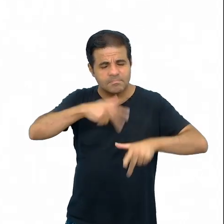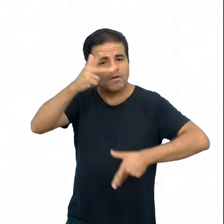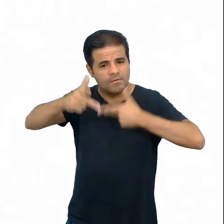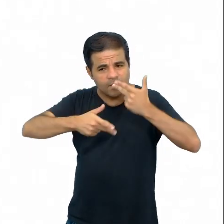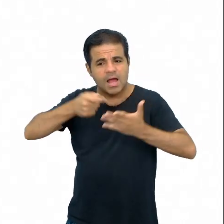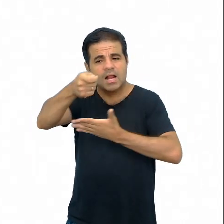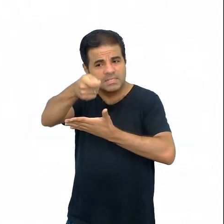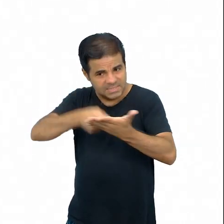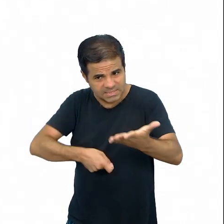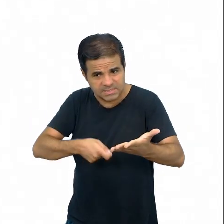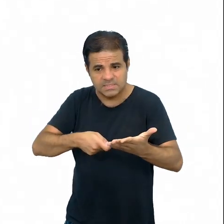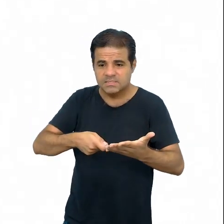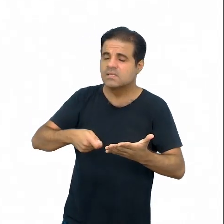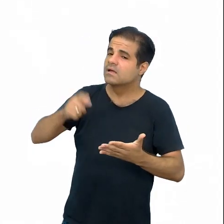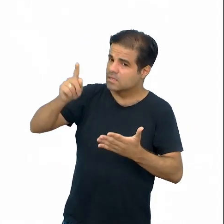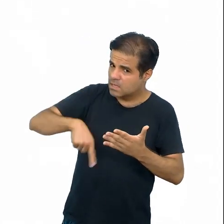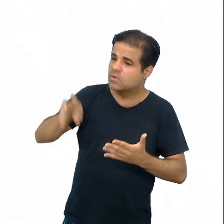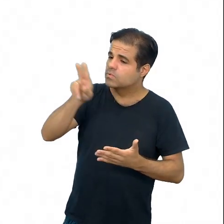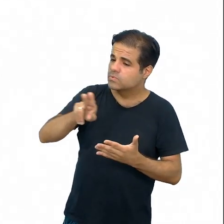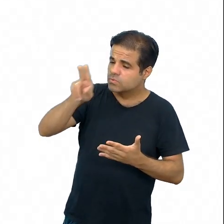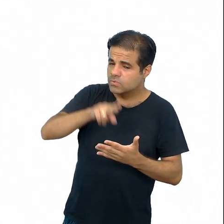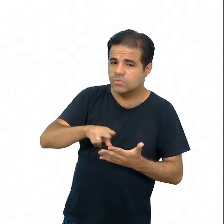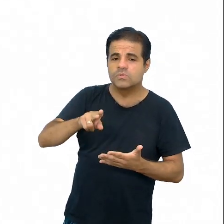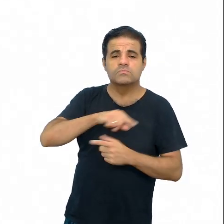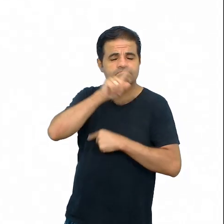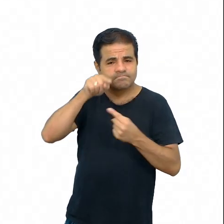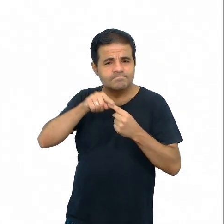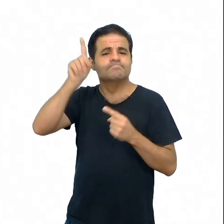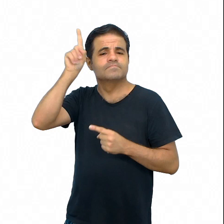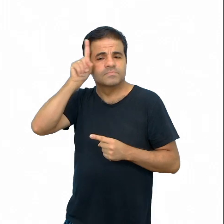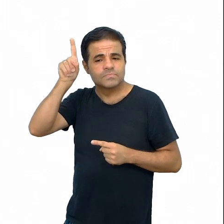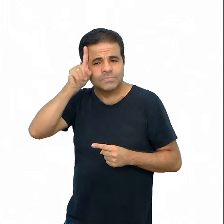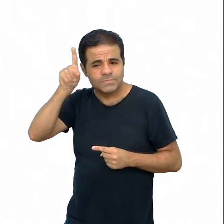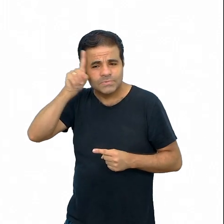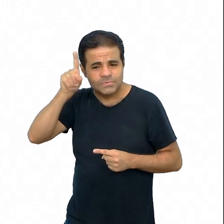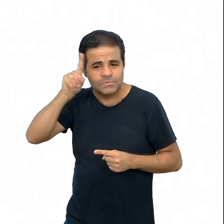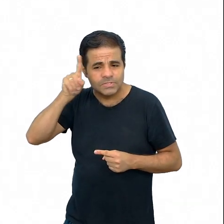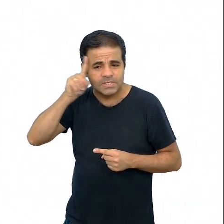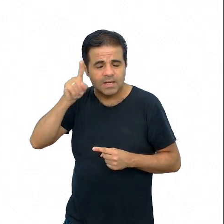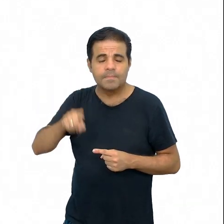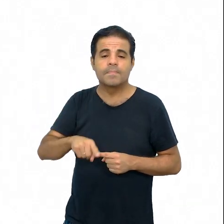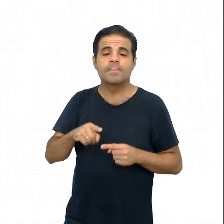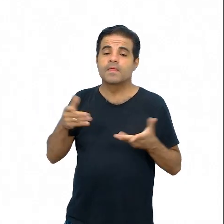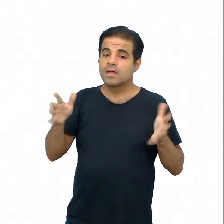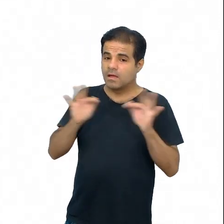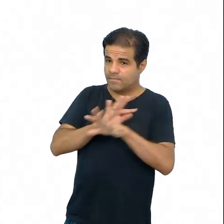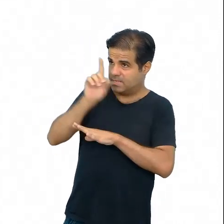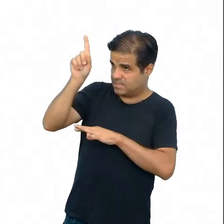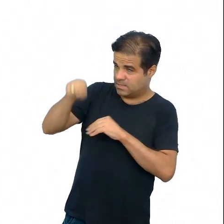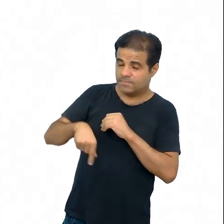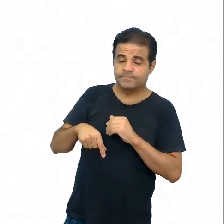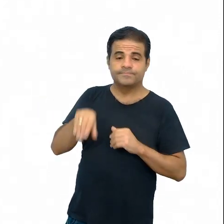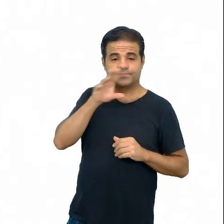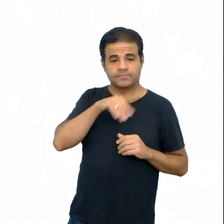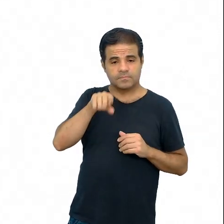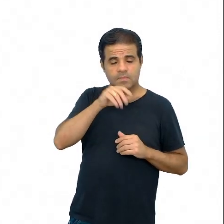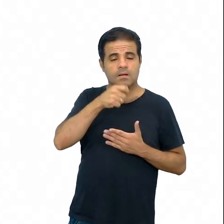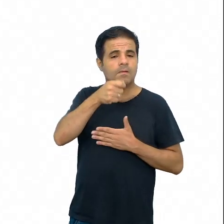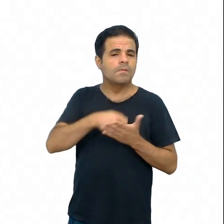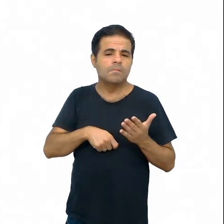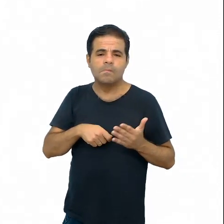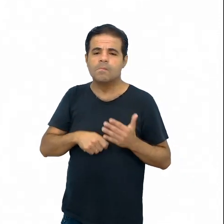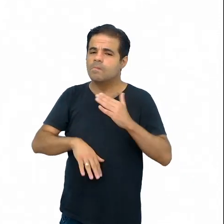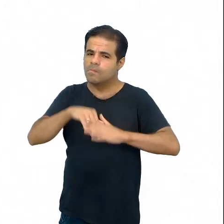escrita devem considerar os usos no cotidiano. Então, para finalizar aqui, a oralidade e a escrita